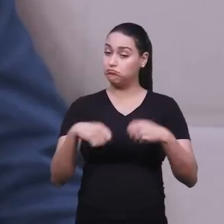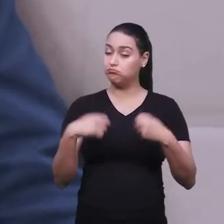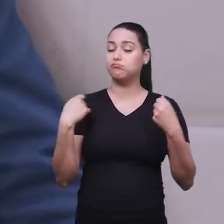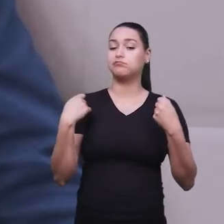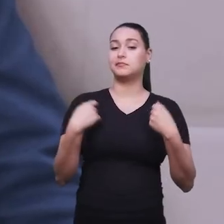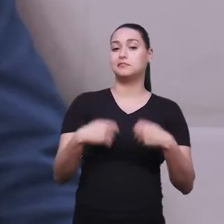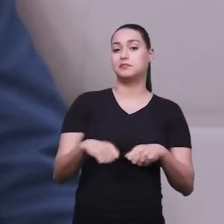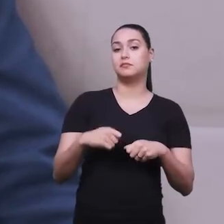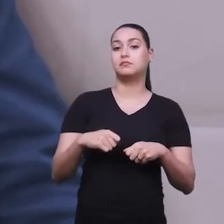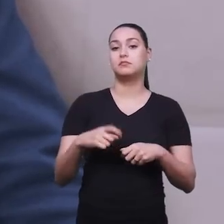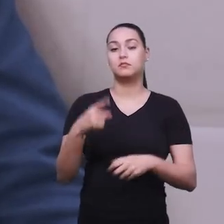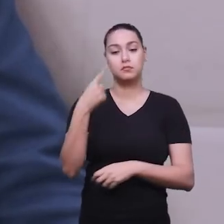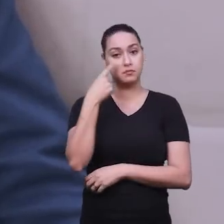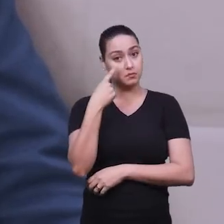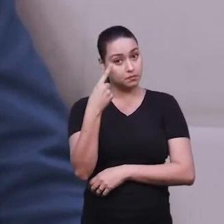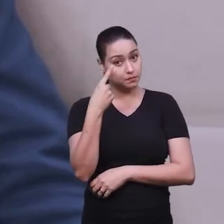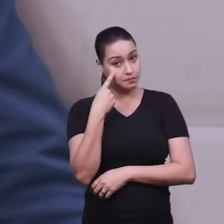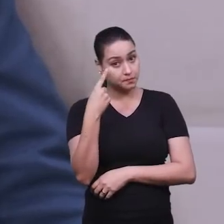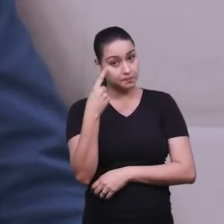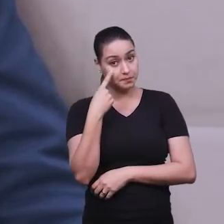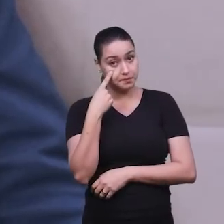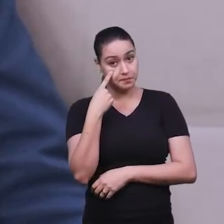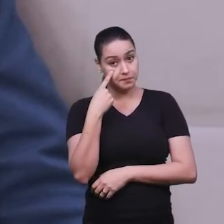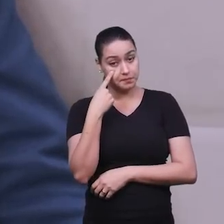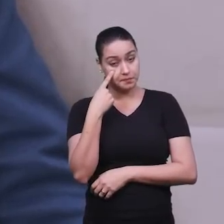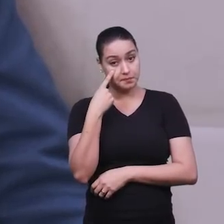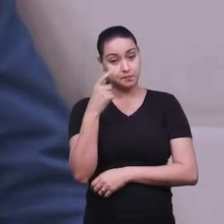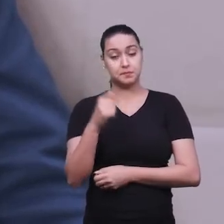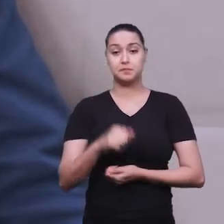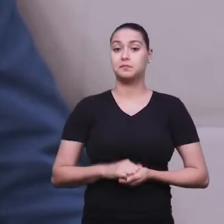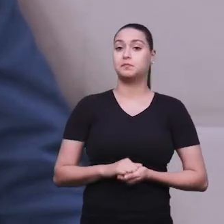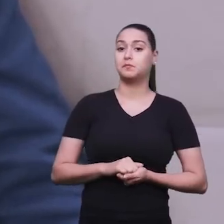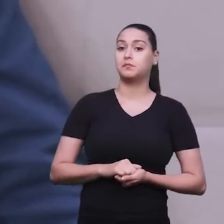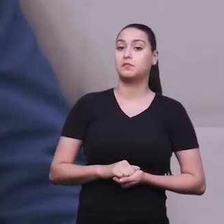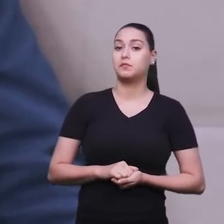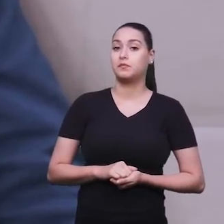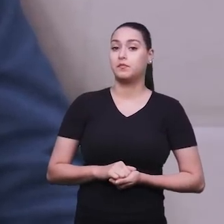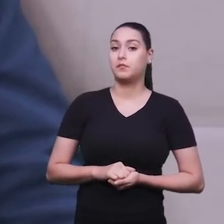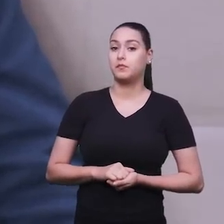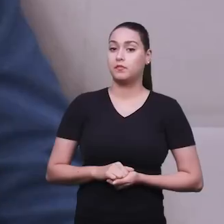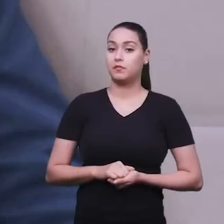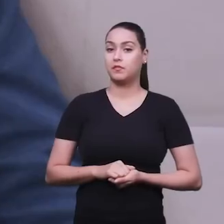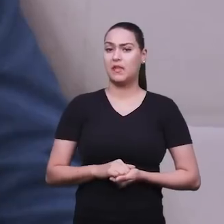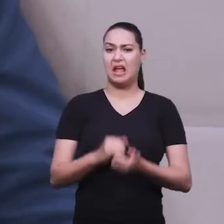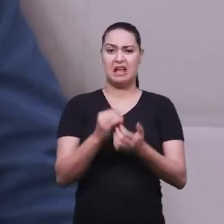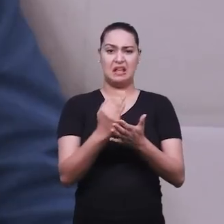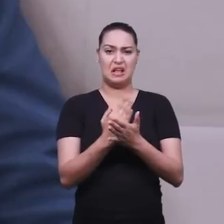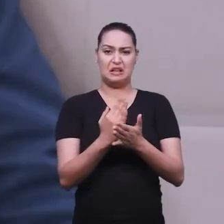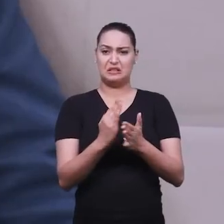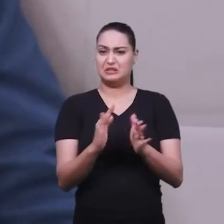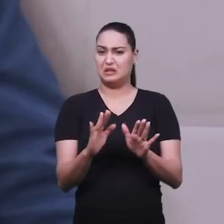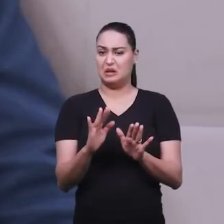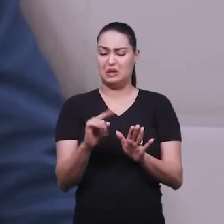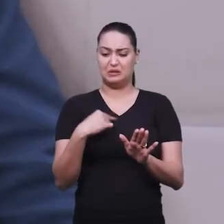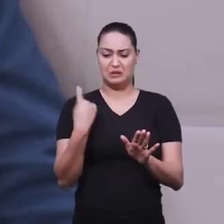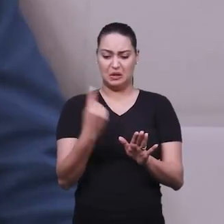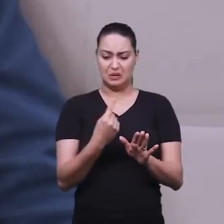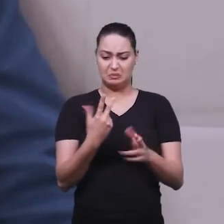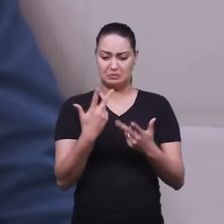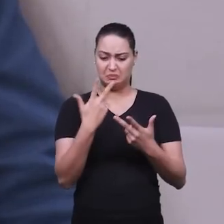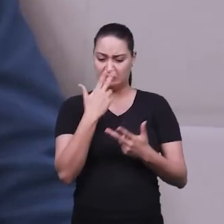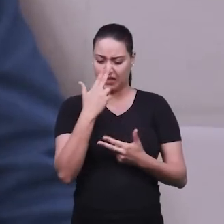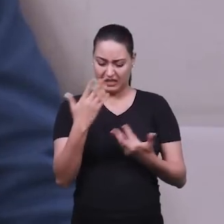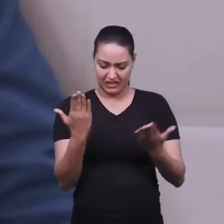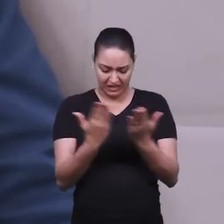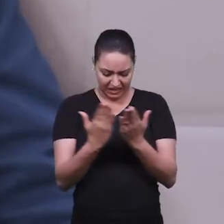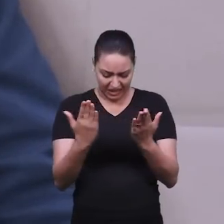Contudo, é necessário estarmos atentos ao fato de que não